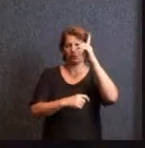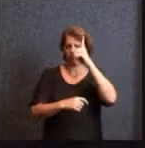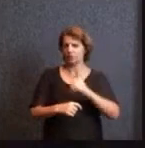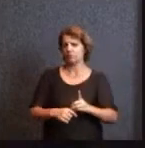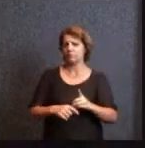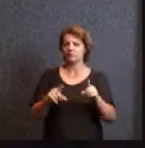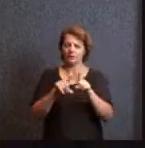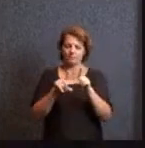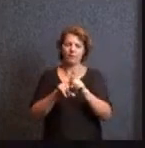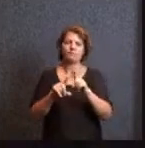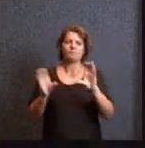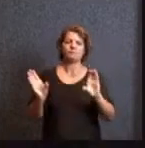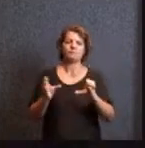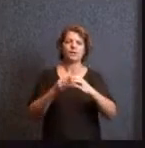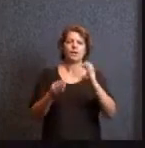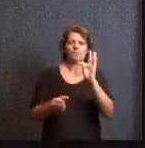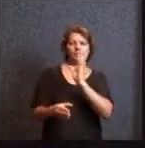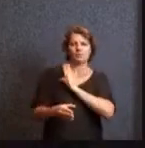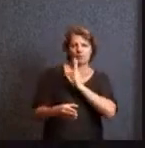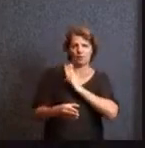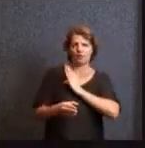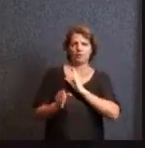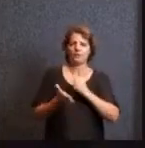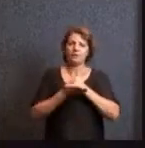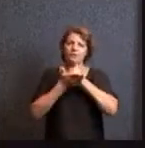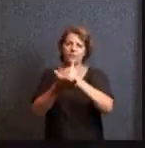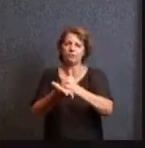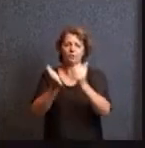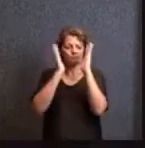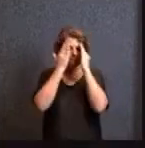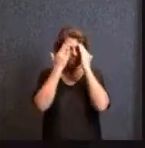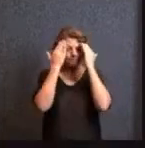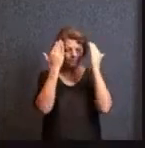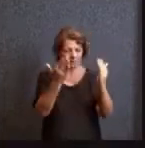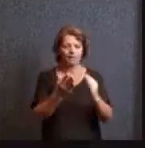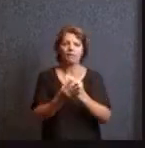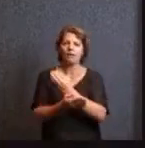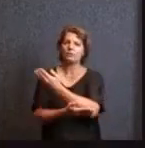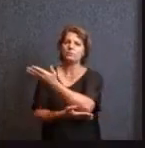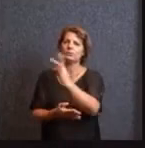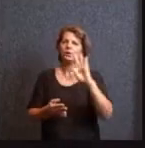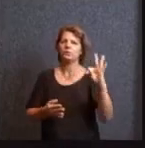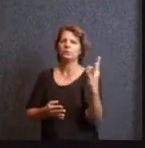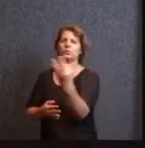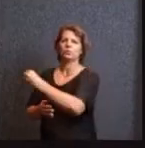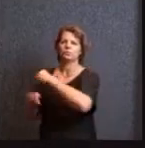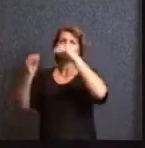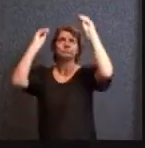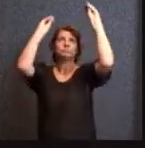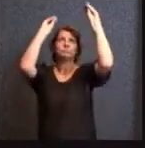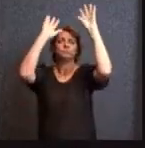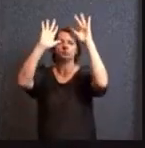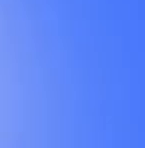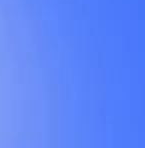equipe técnica de suporte e de apoio. Muito obrigado, que Deus nos abençoe sempre.